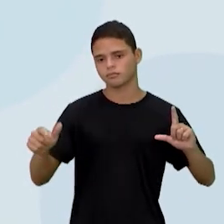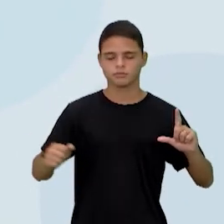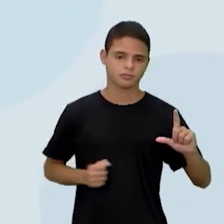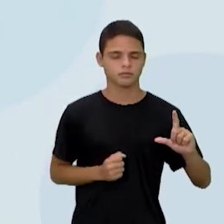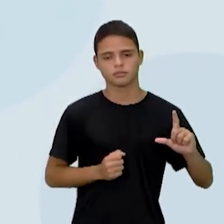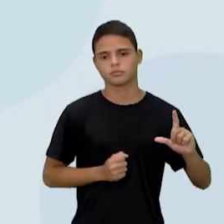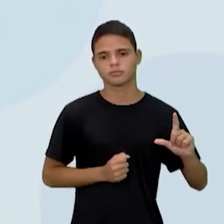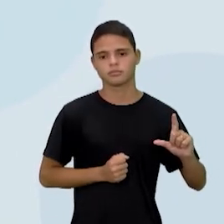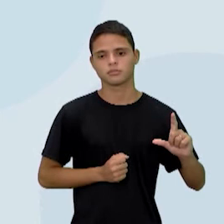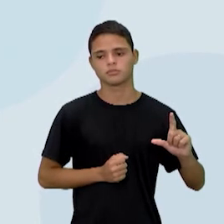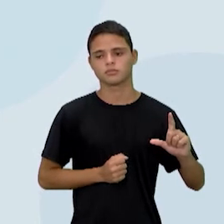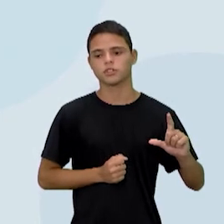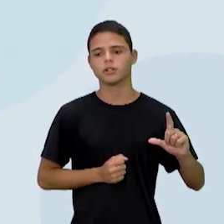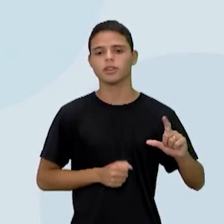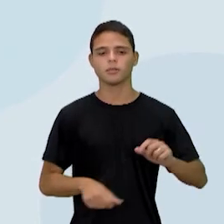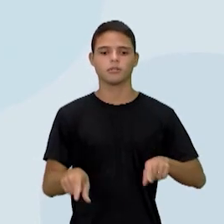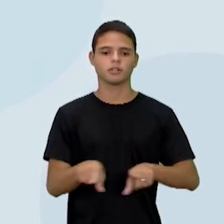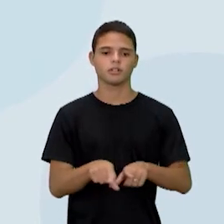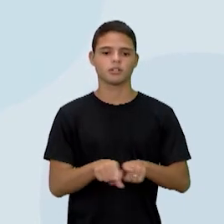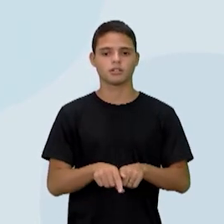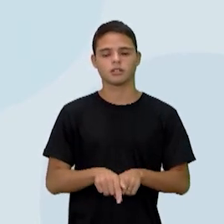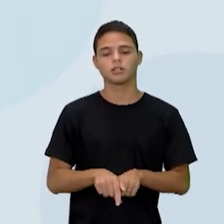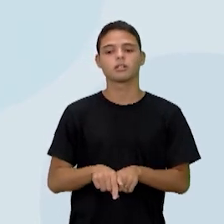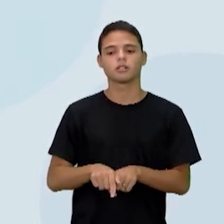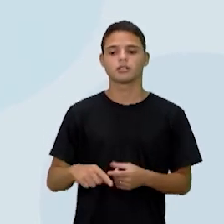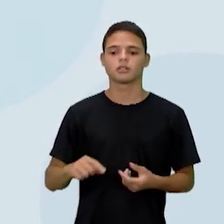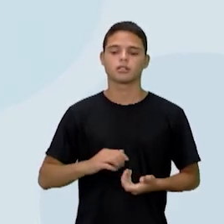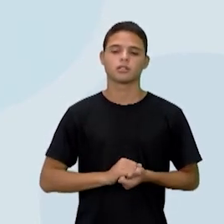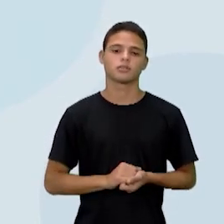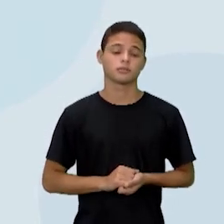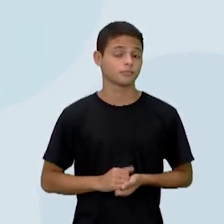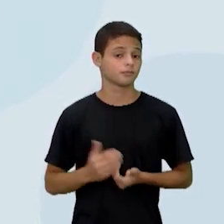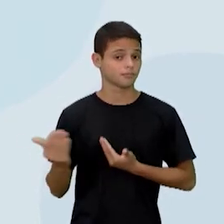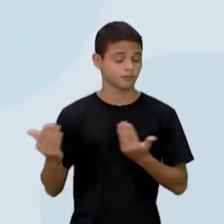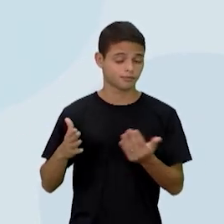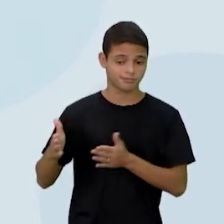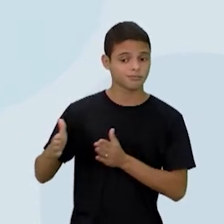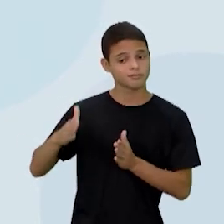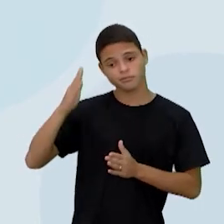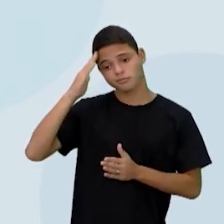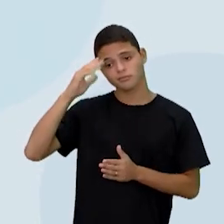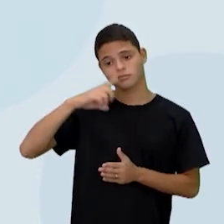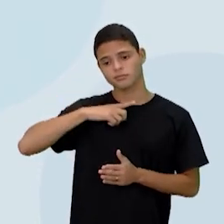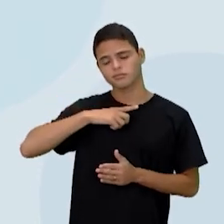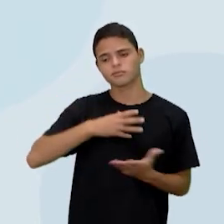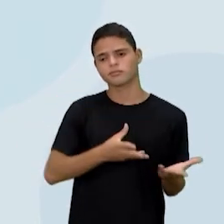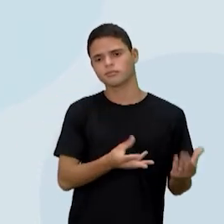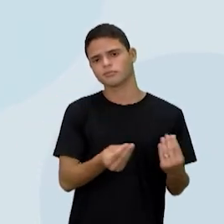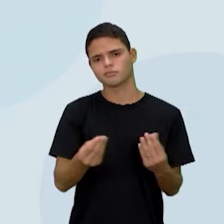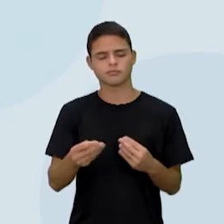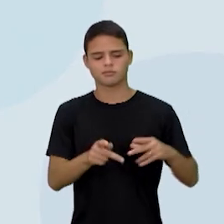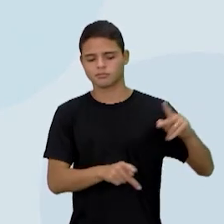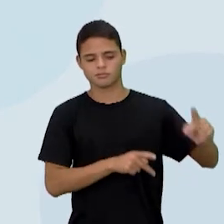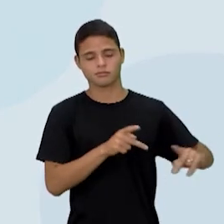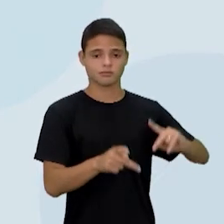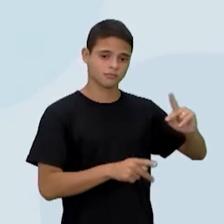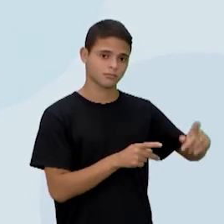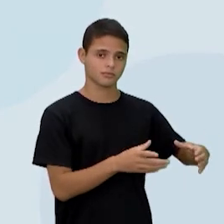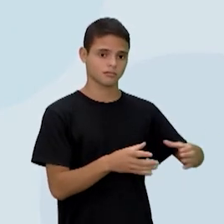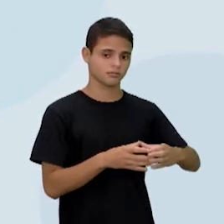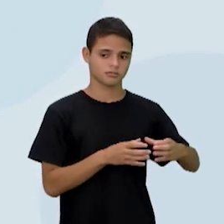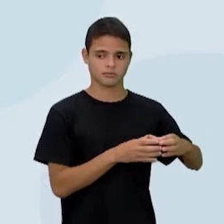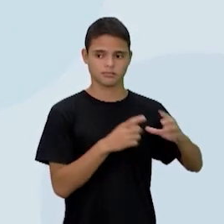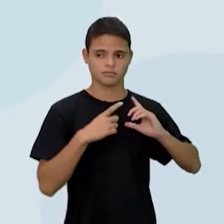pessoas. Então, as marcas estão aí nesse ambiente porque sabem também que boa parte do público de